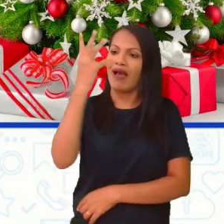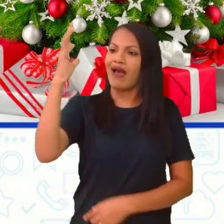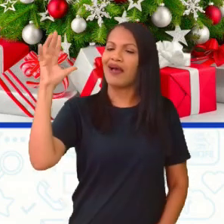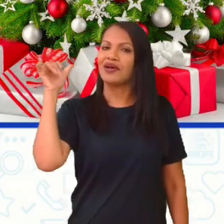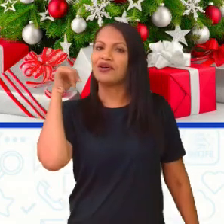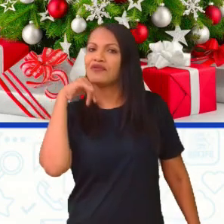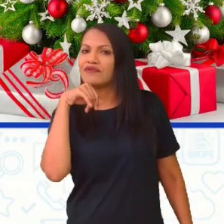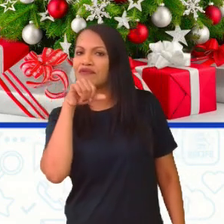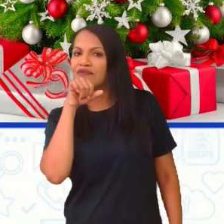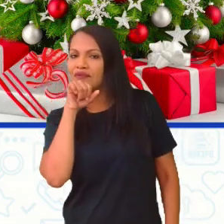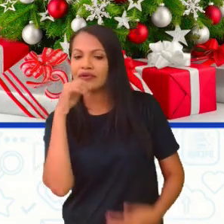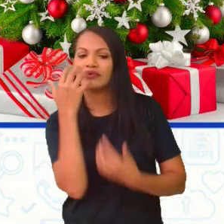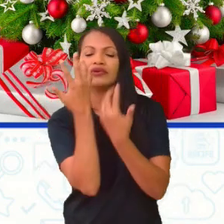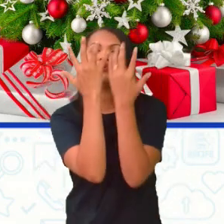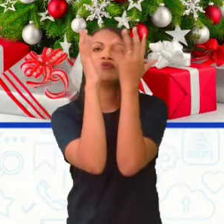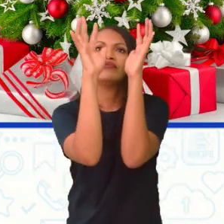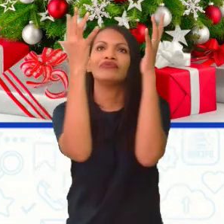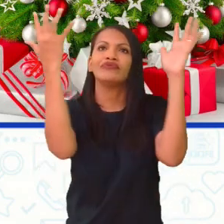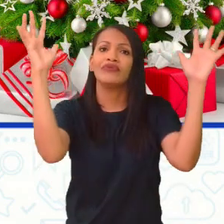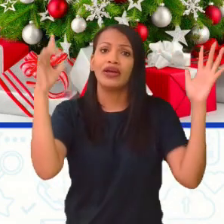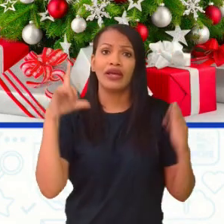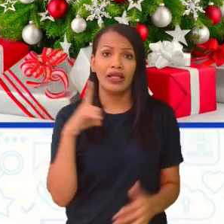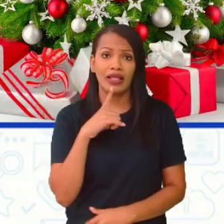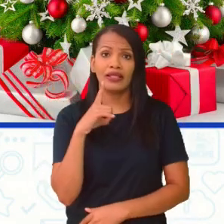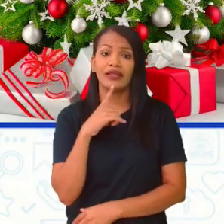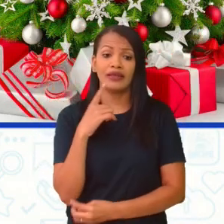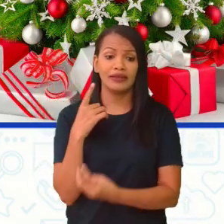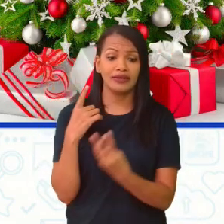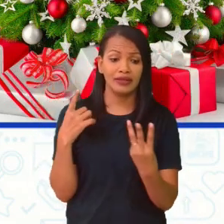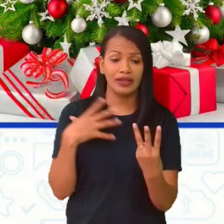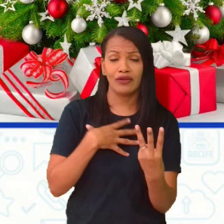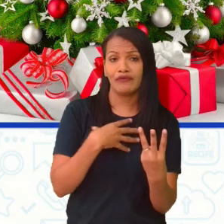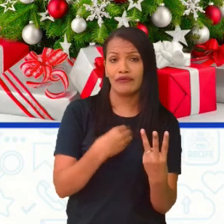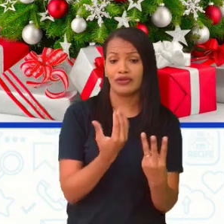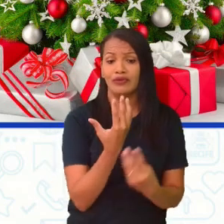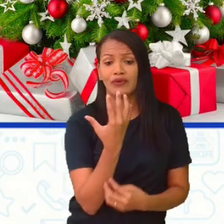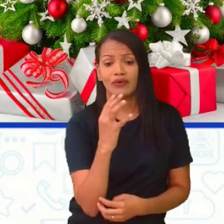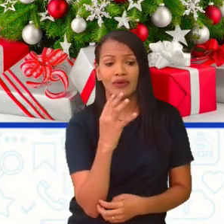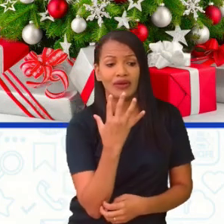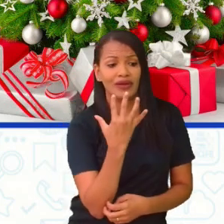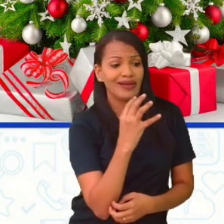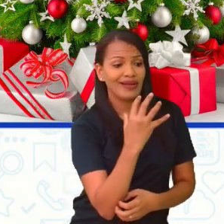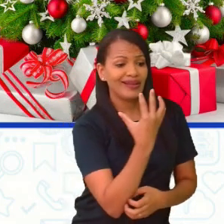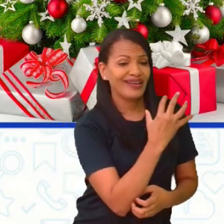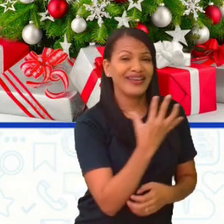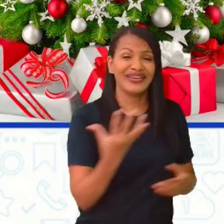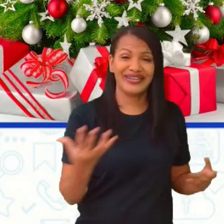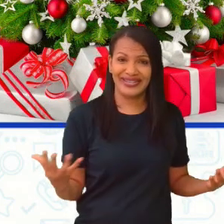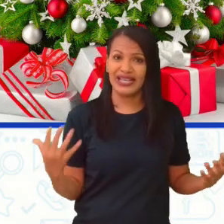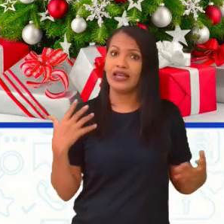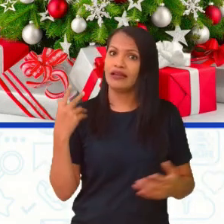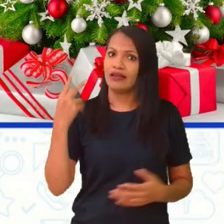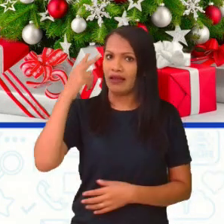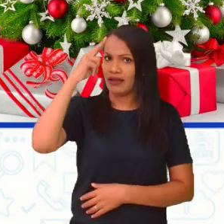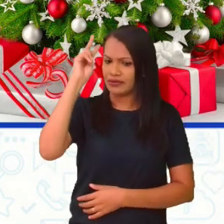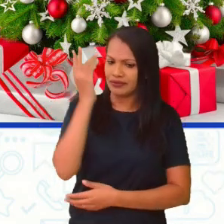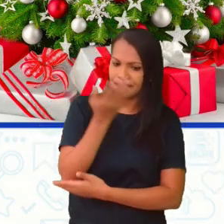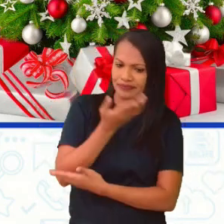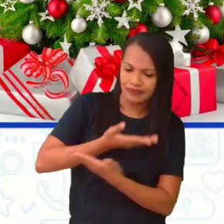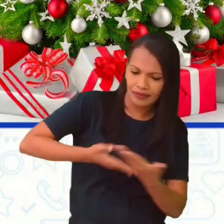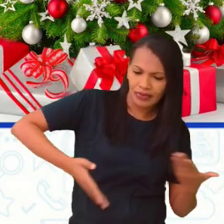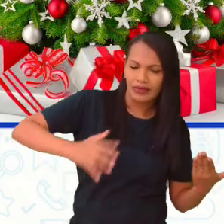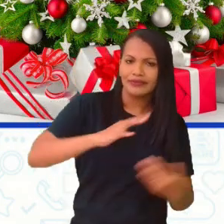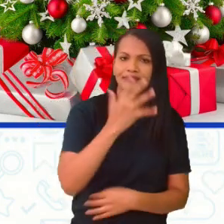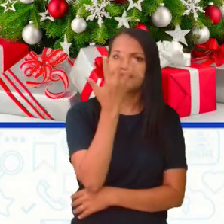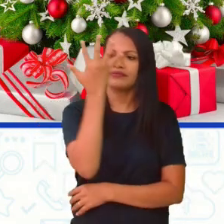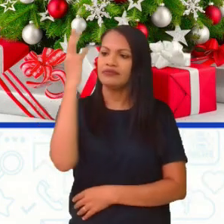numa floresta e tem 3 arvorezinhas filhas. E a história vai ser a relação entre essa